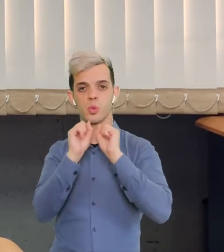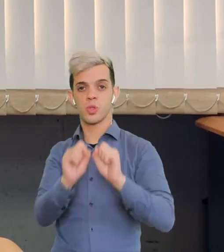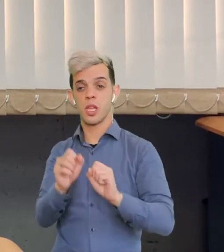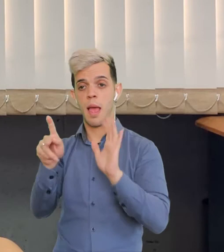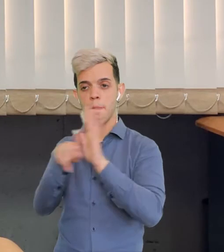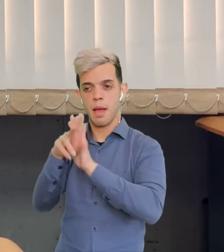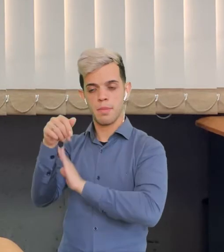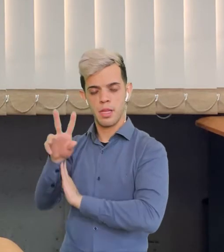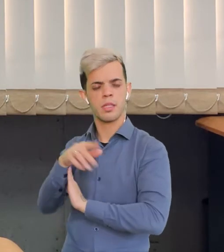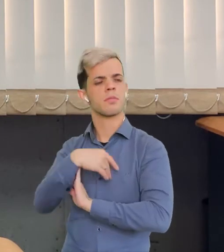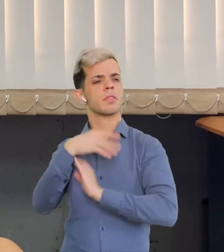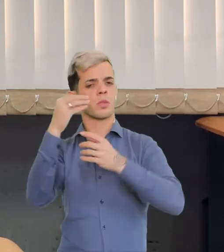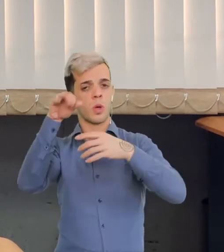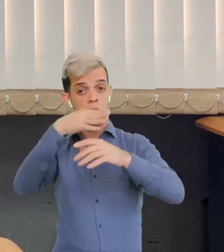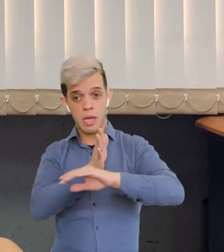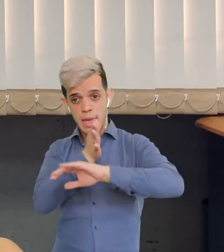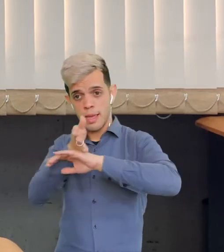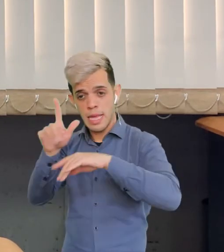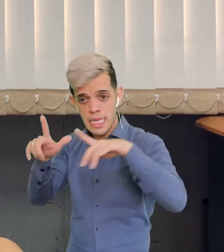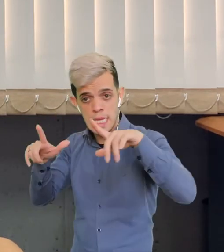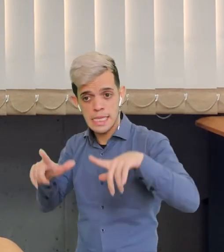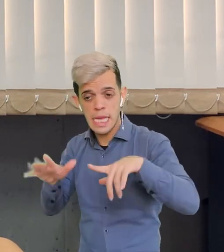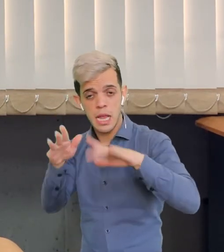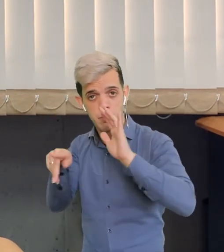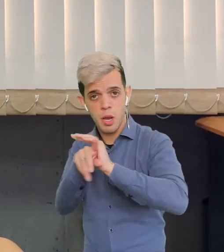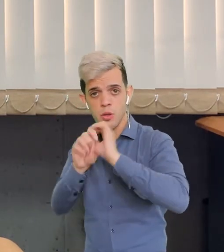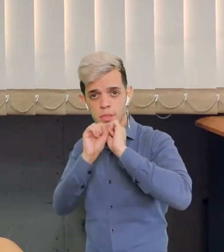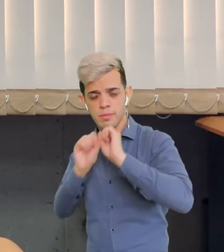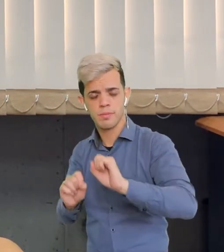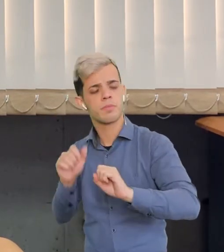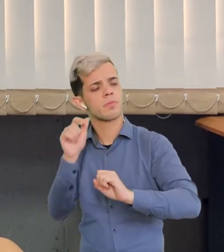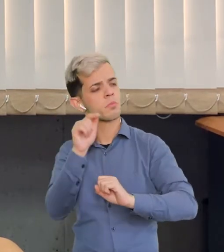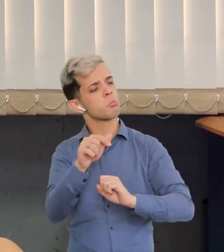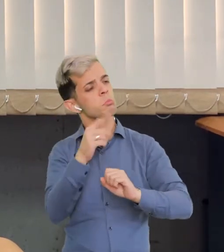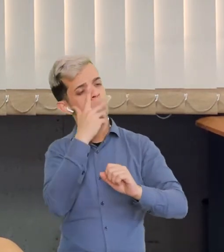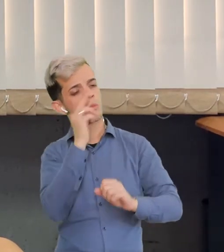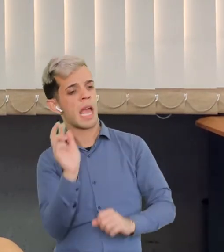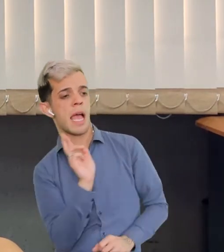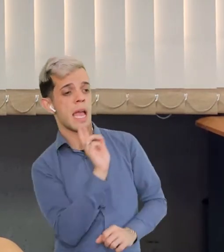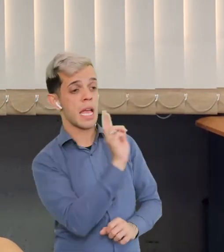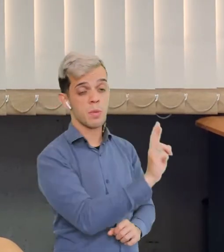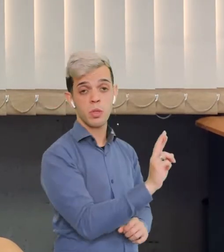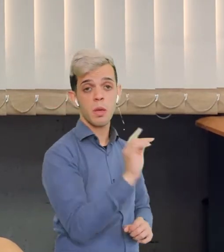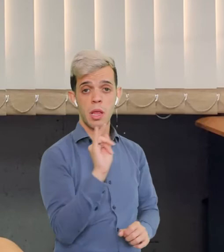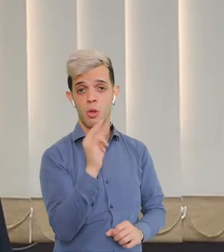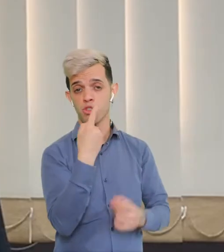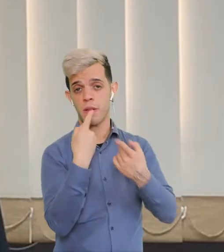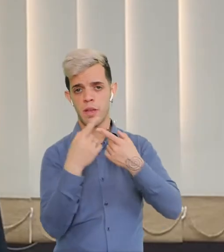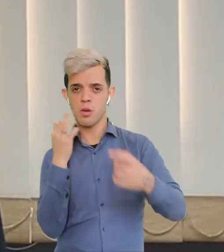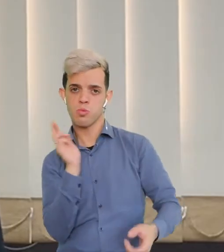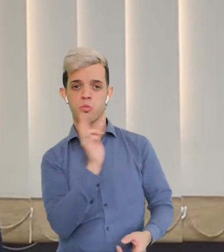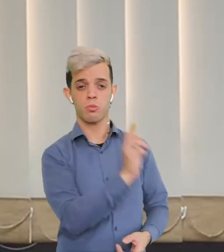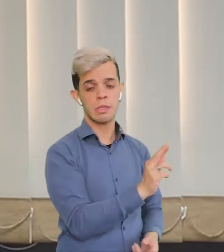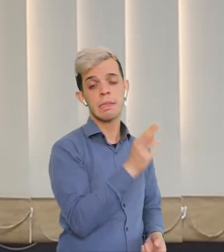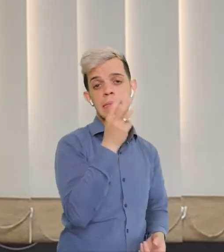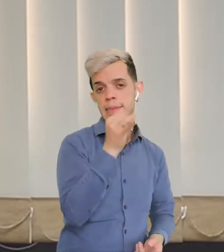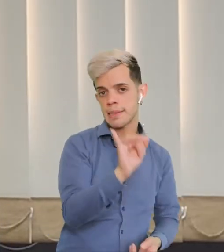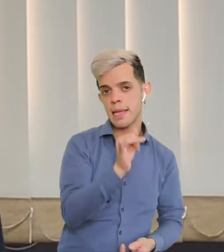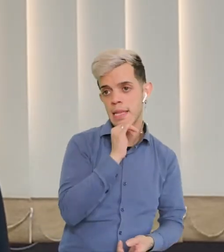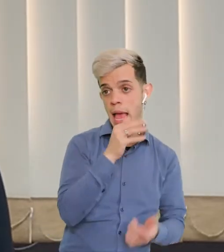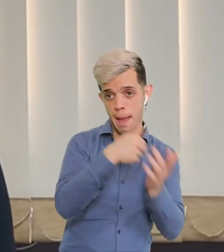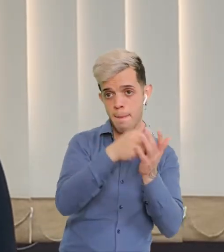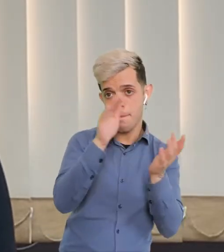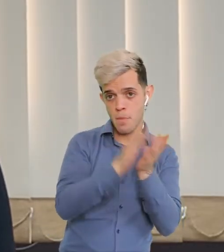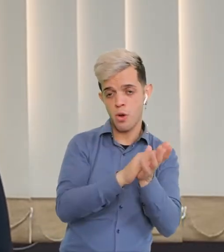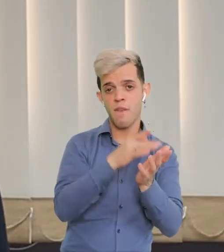O gabinete, então, vai emitir uma decisão final que vai ser encaminhada ao autuado. Se a multa determinada